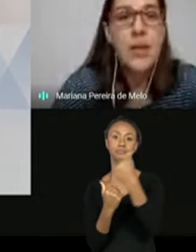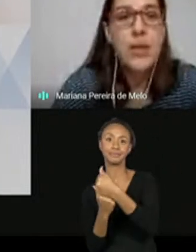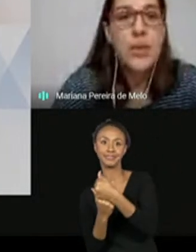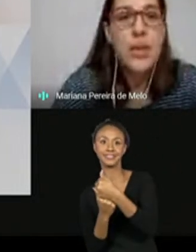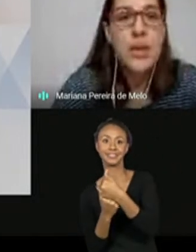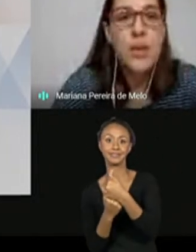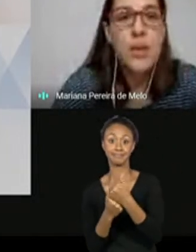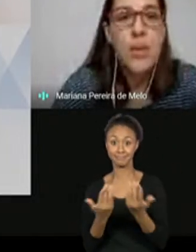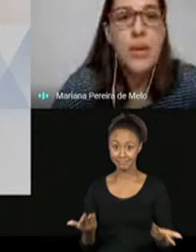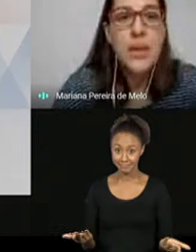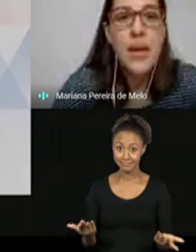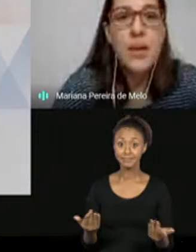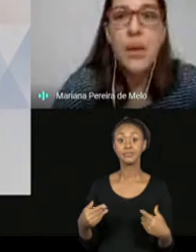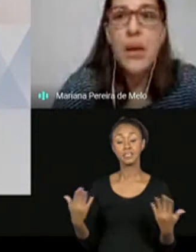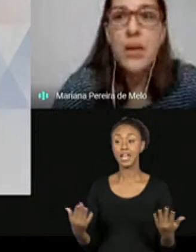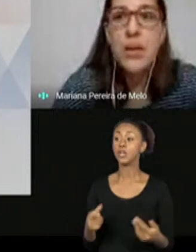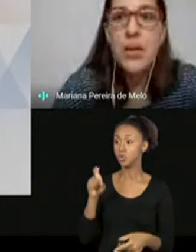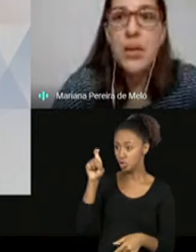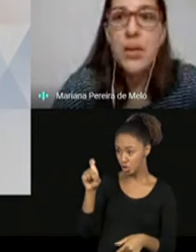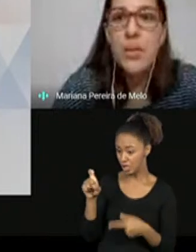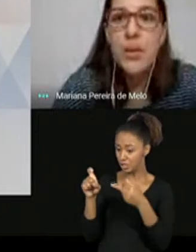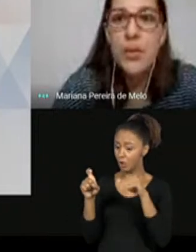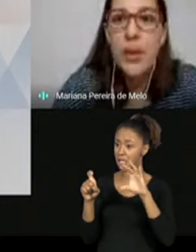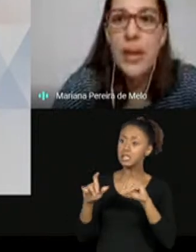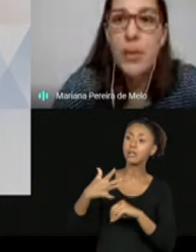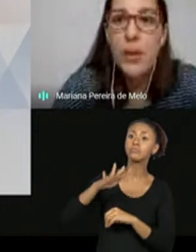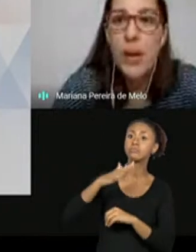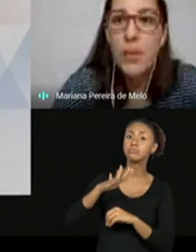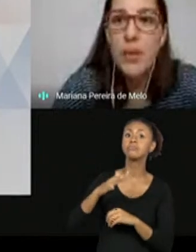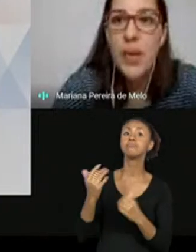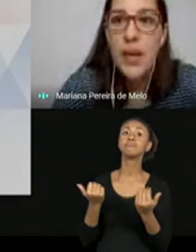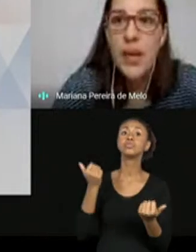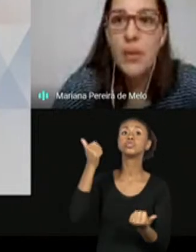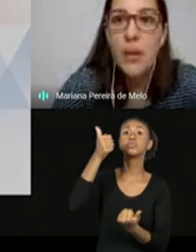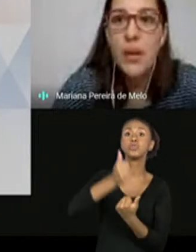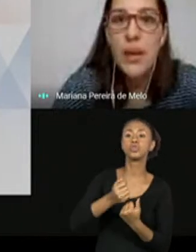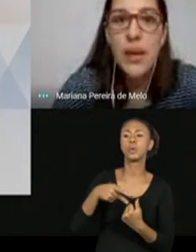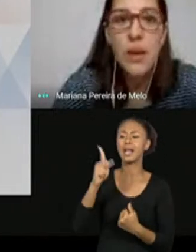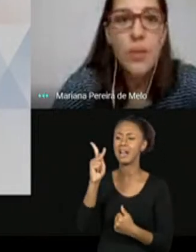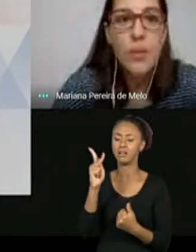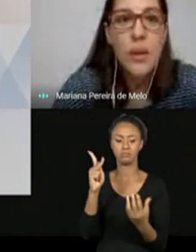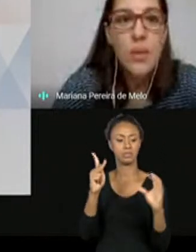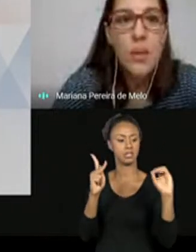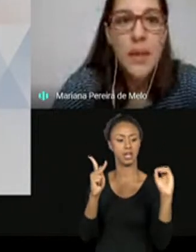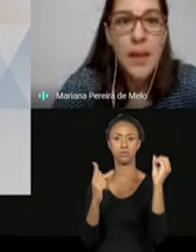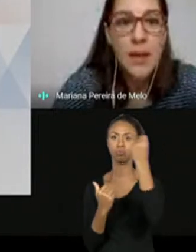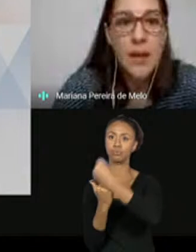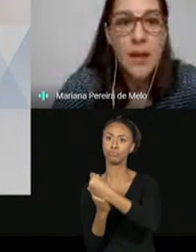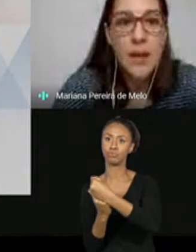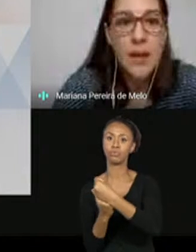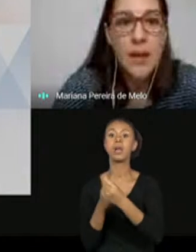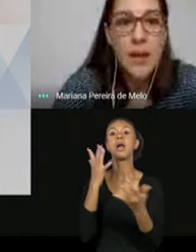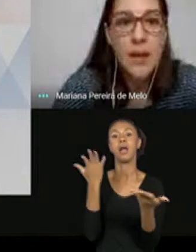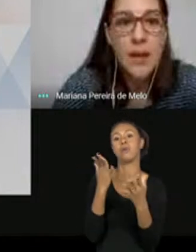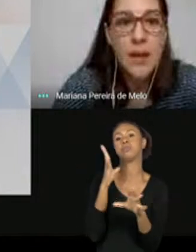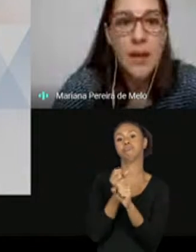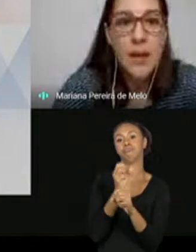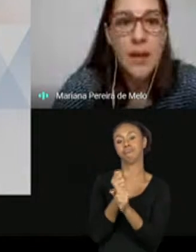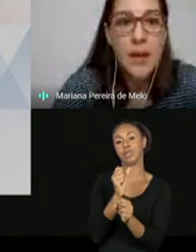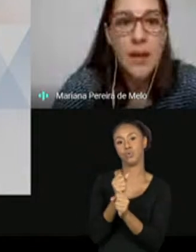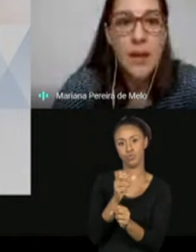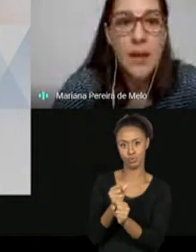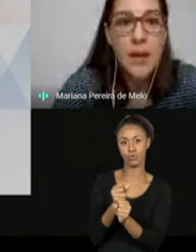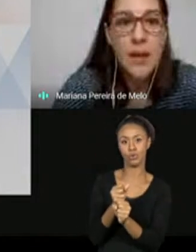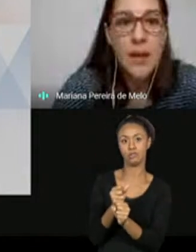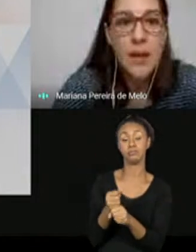Então, probabilidade do x igual a 0, a gente substitui aqui o k por 0 e calcula a probabilidade. A gente